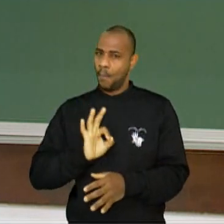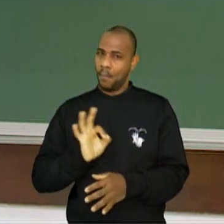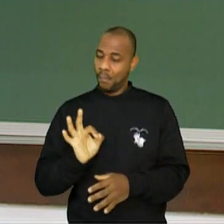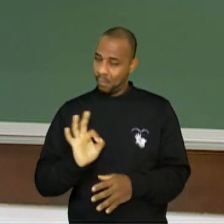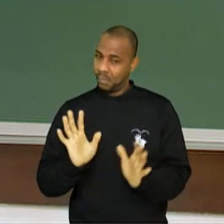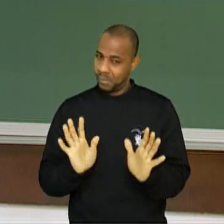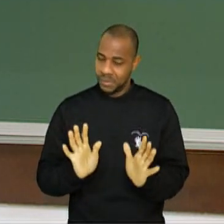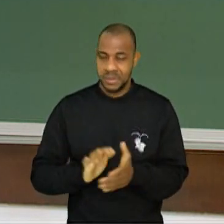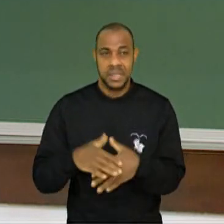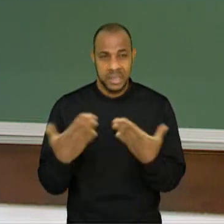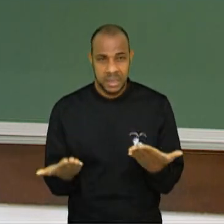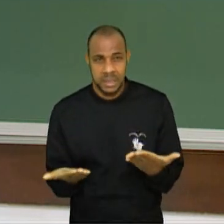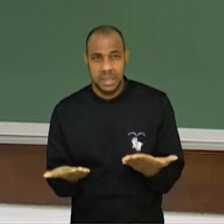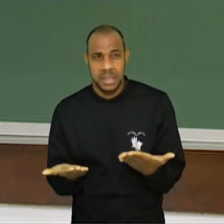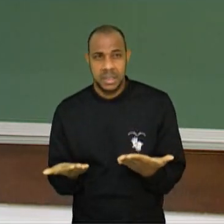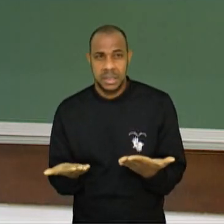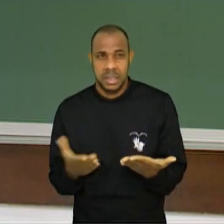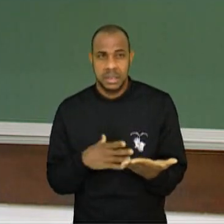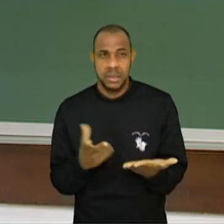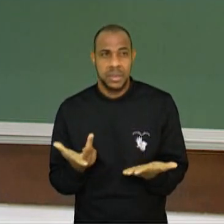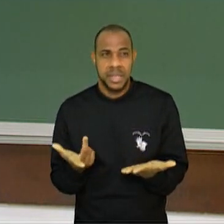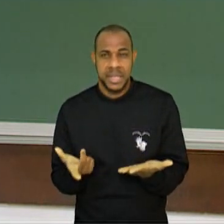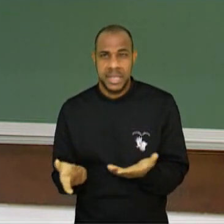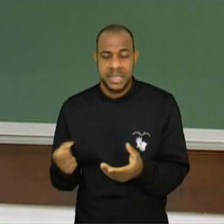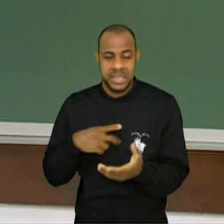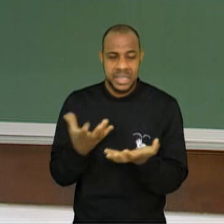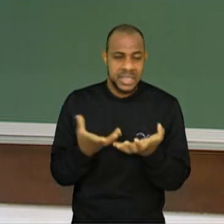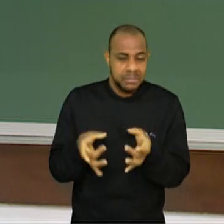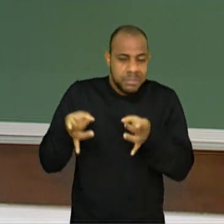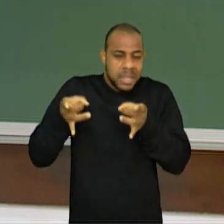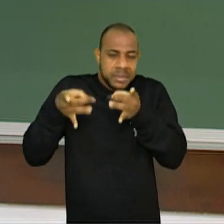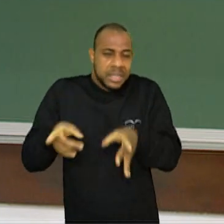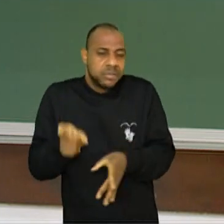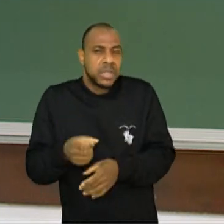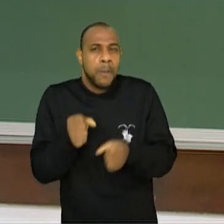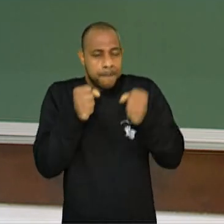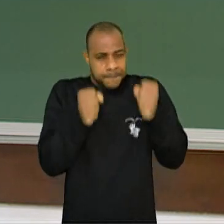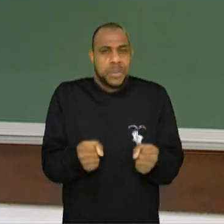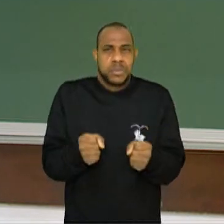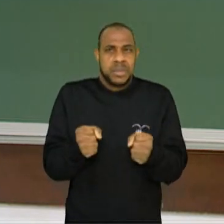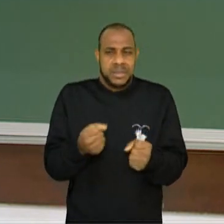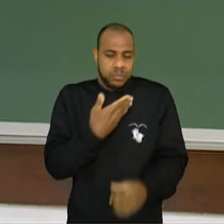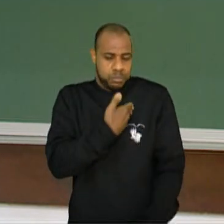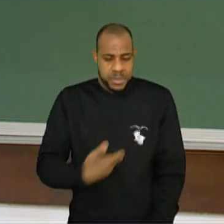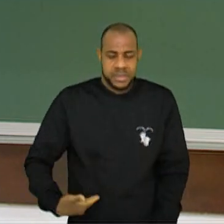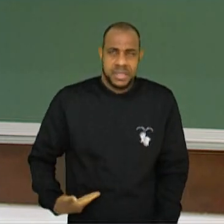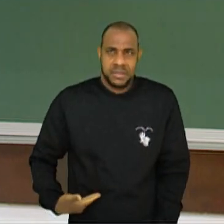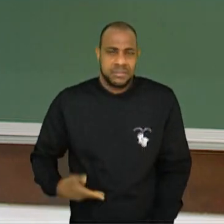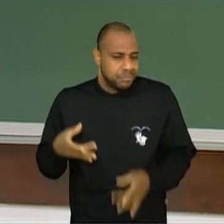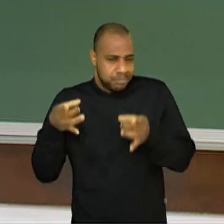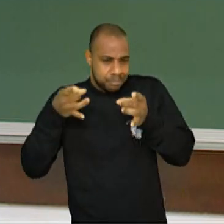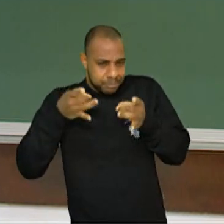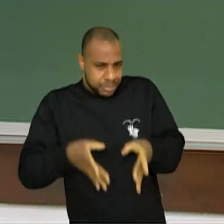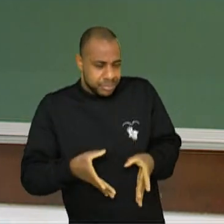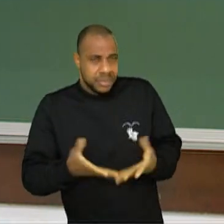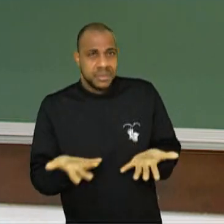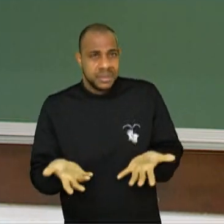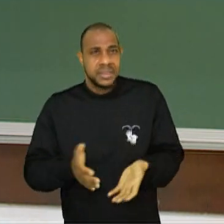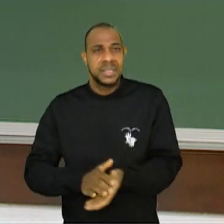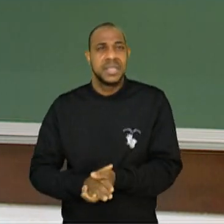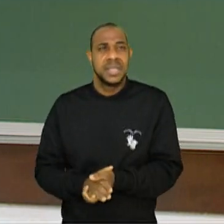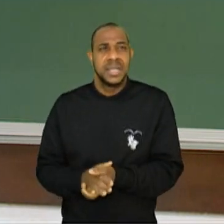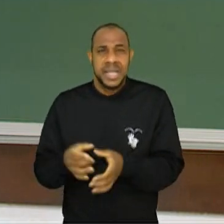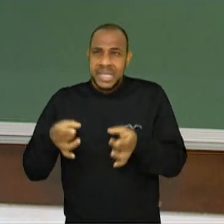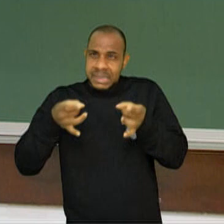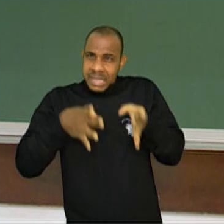Vargas, ele renuncia ao poder em 1945, ele renunciou, ele vai morrer em 54 só. Então,